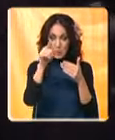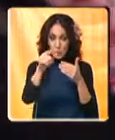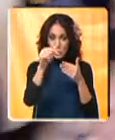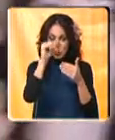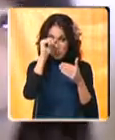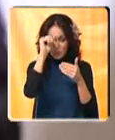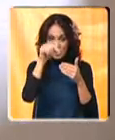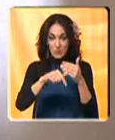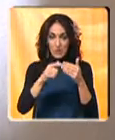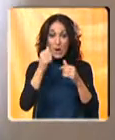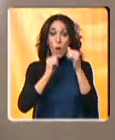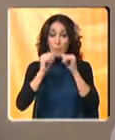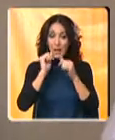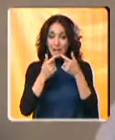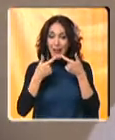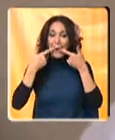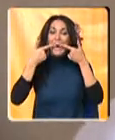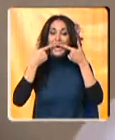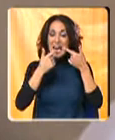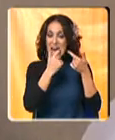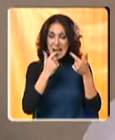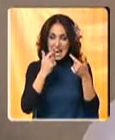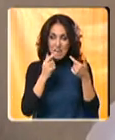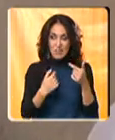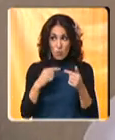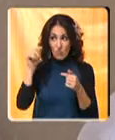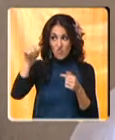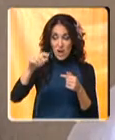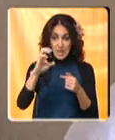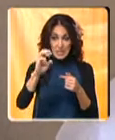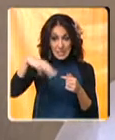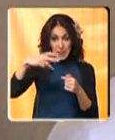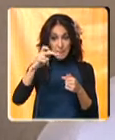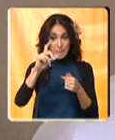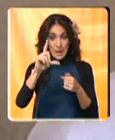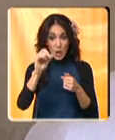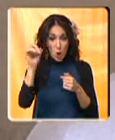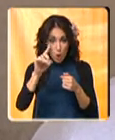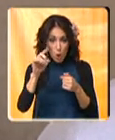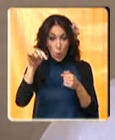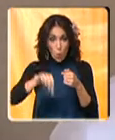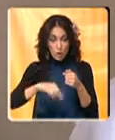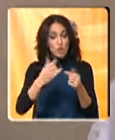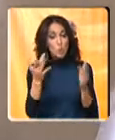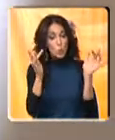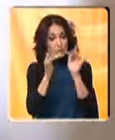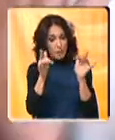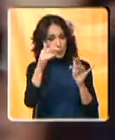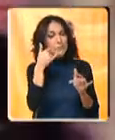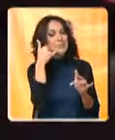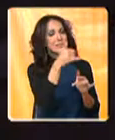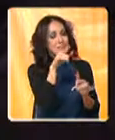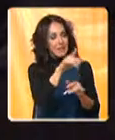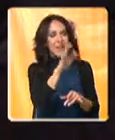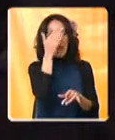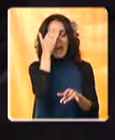ser operado, digamos assim. Vai à clínica Malo, ainda hoje, a Malo Clinic vai entrar em contacto consigo